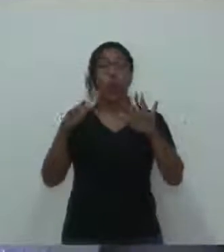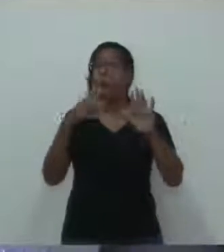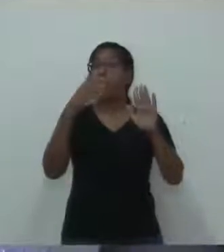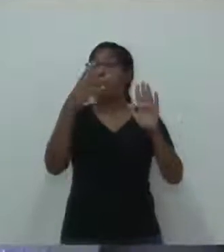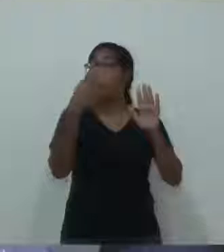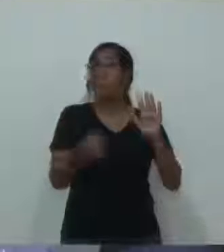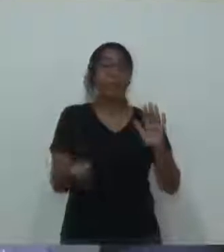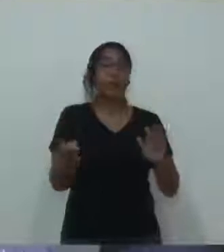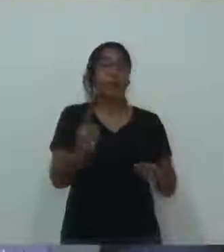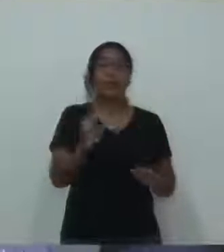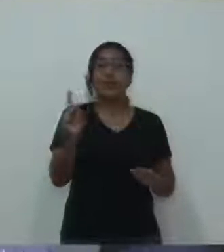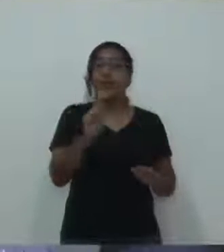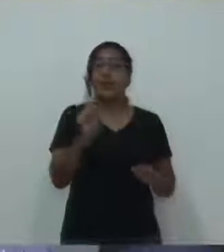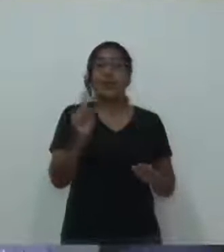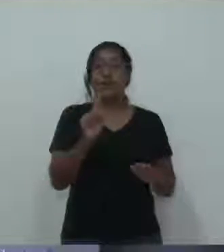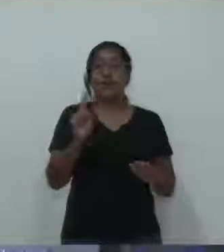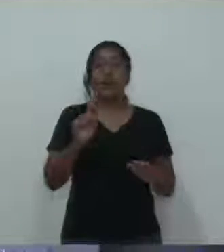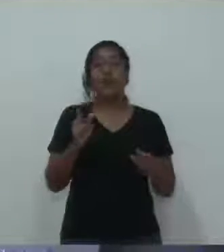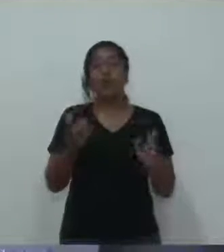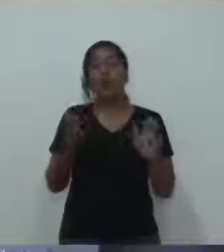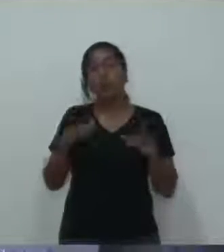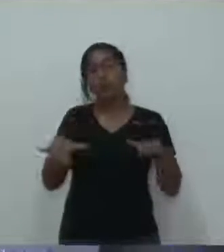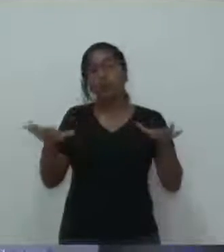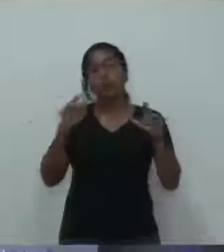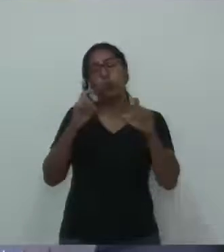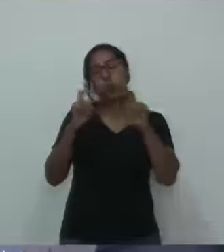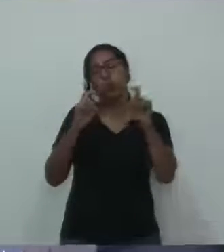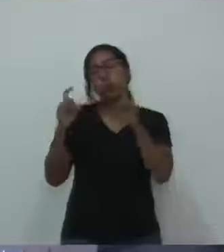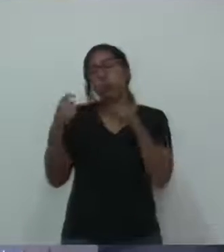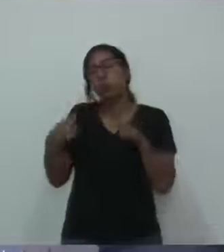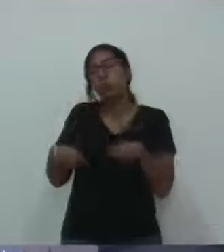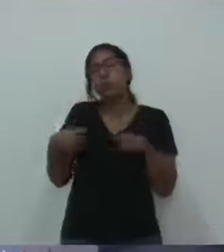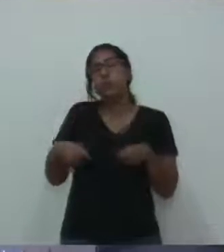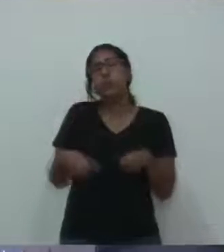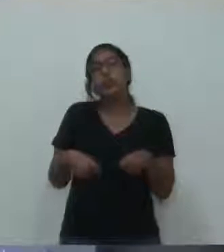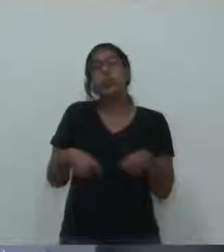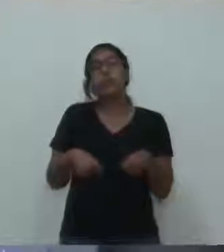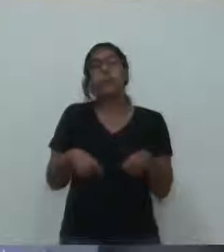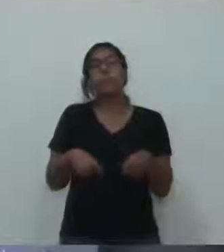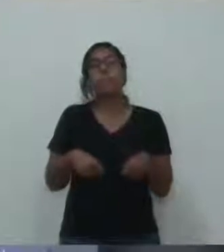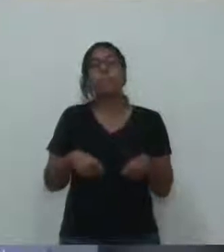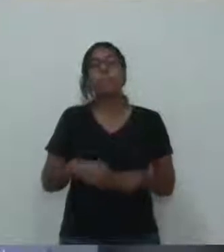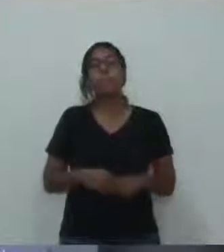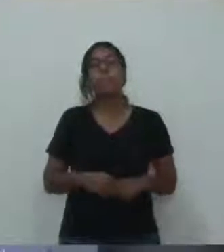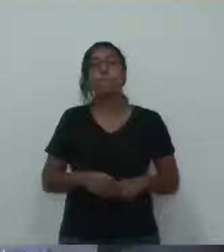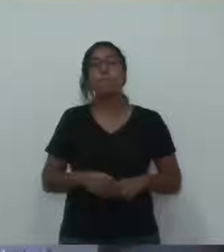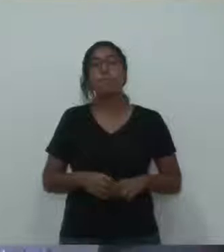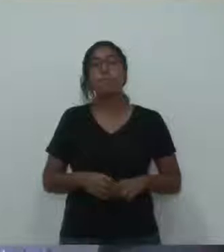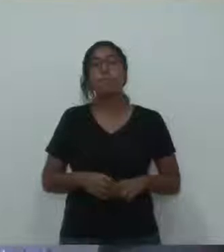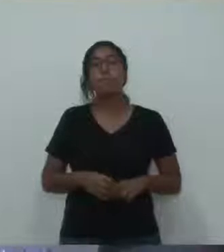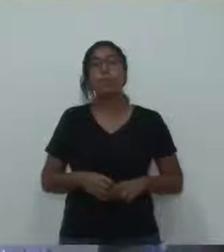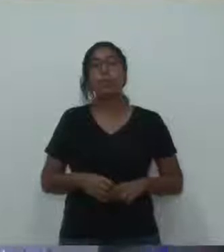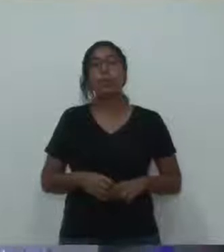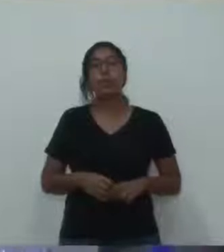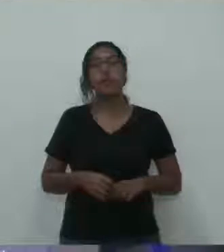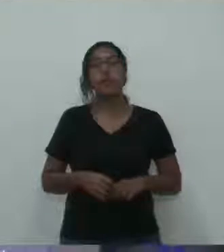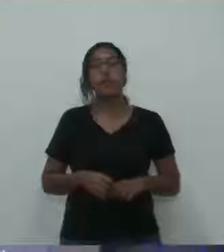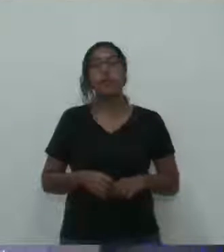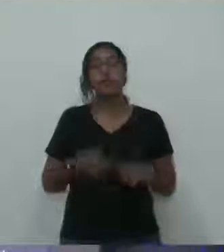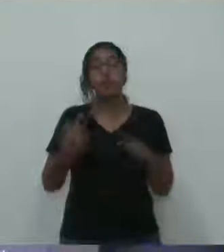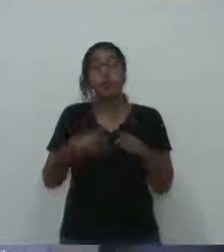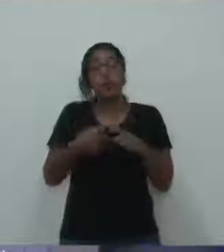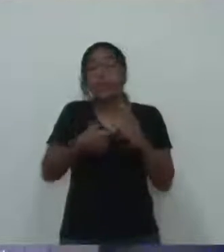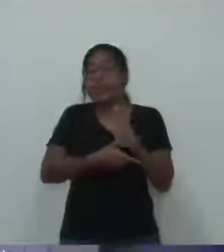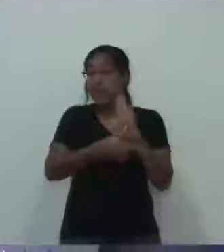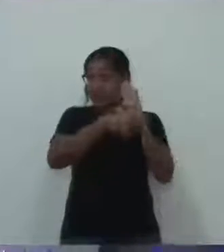iriam reprovar, com discussão também, porque houve discussão também nesse aspecto nos